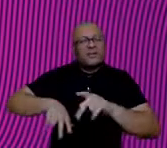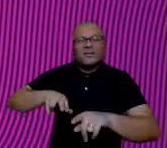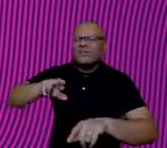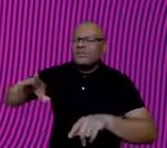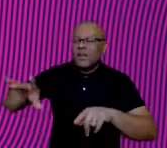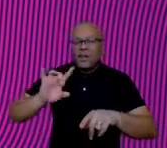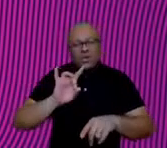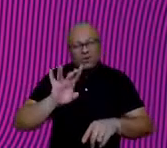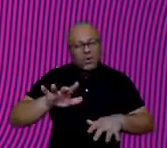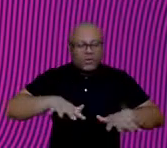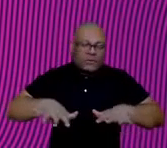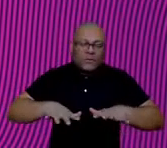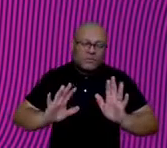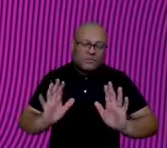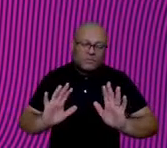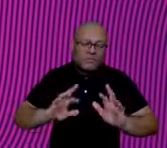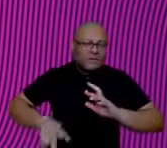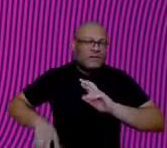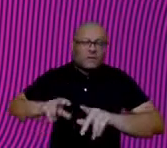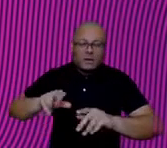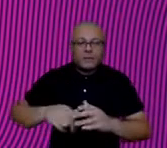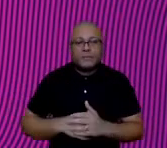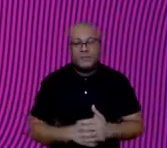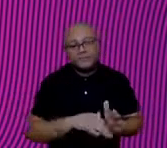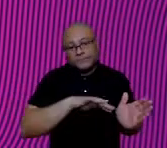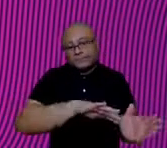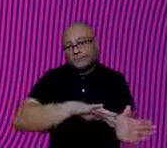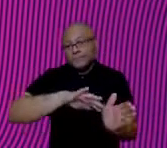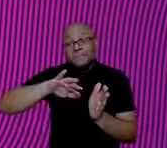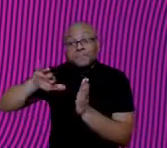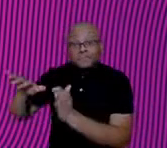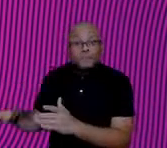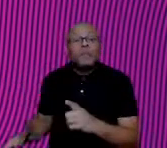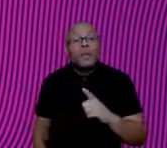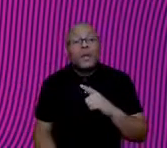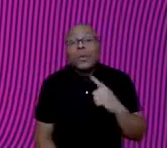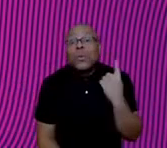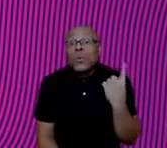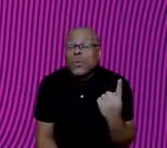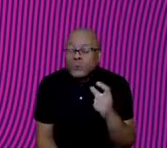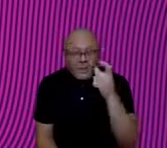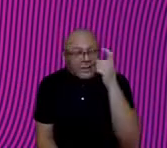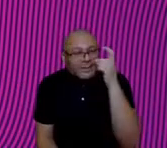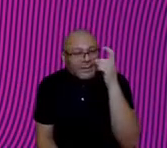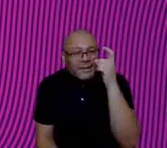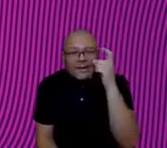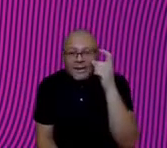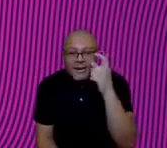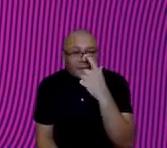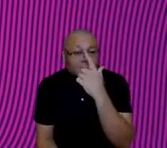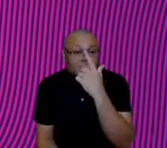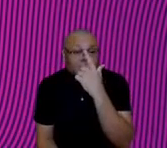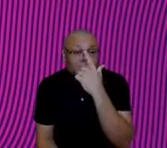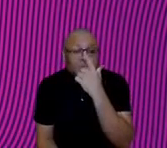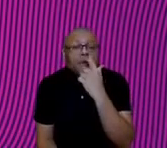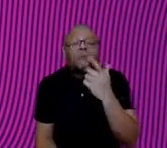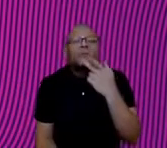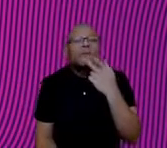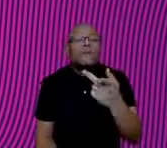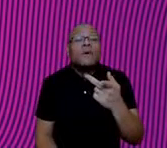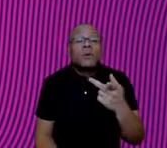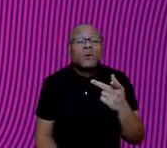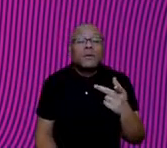Né? Tem um ponto que eu acho interessante, né? Você mencionou os desafios do envelhecimento,